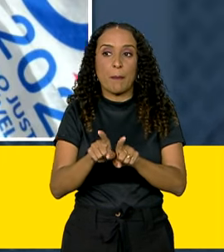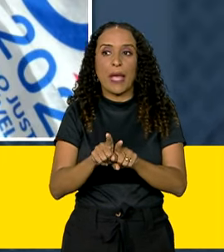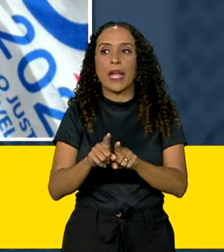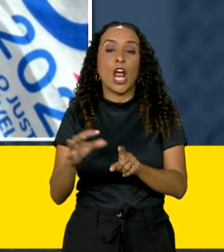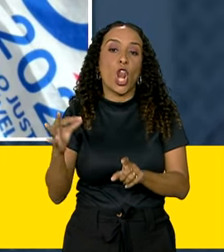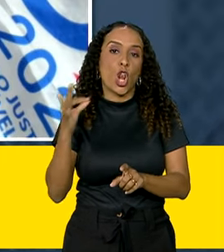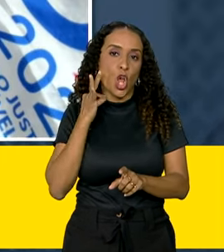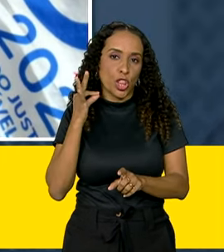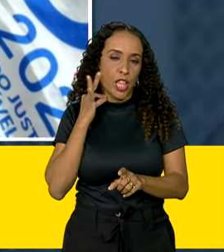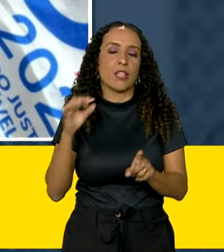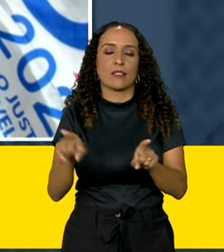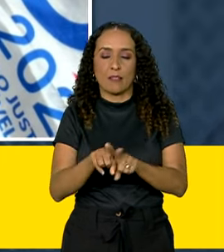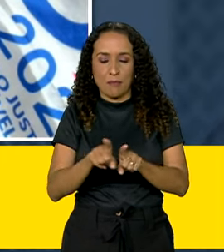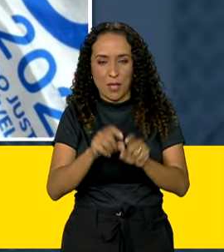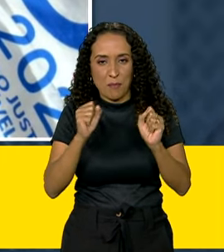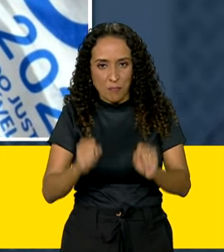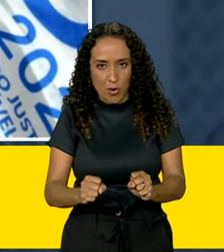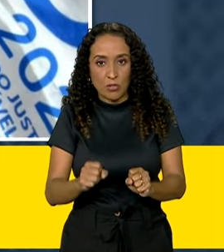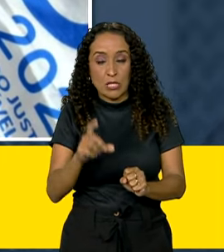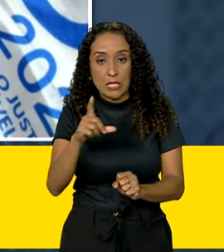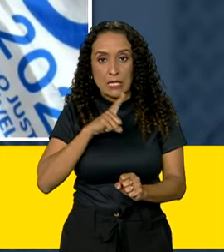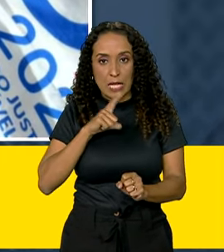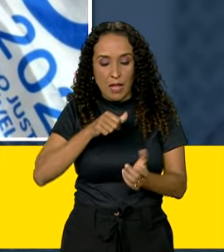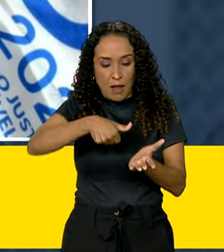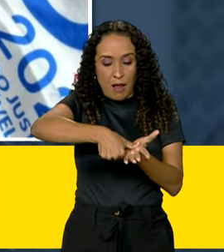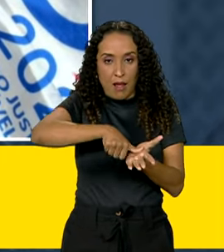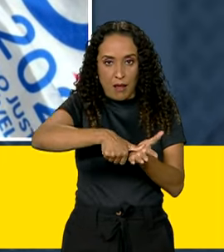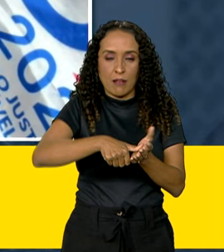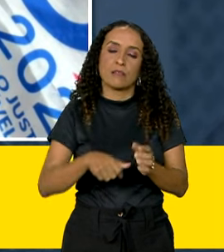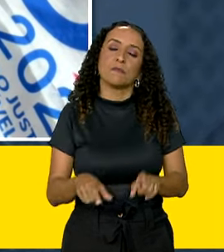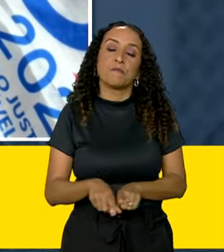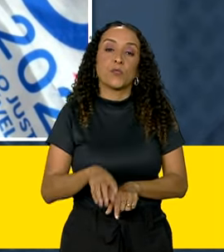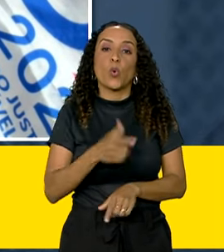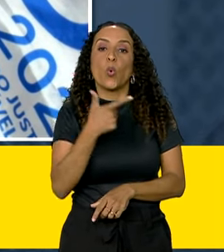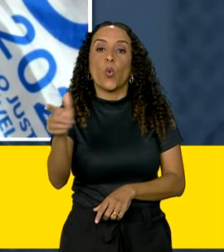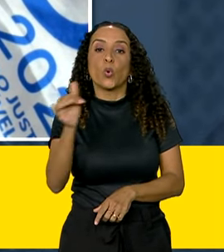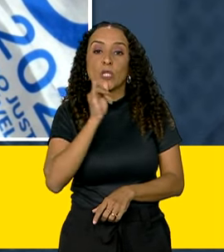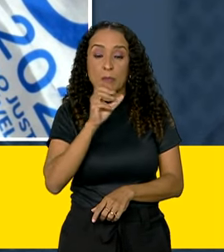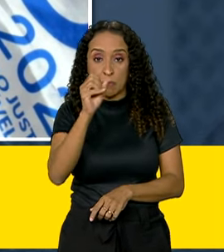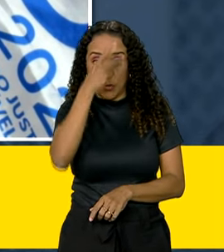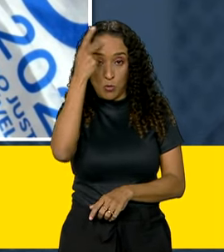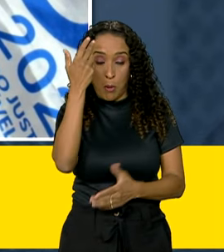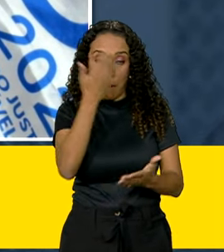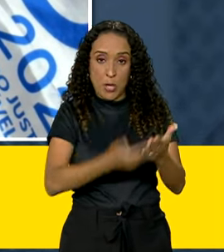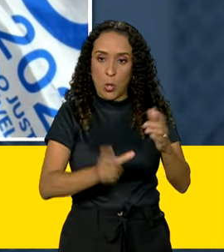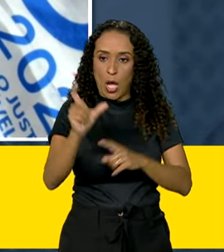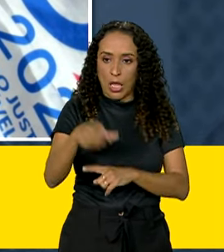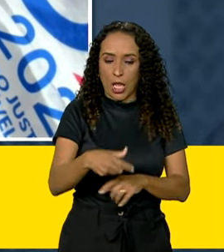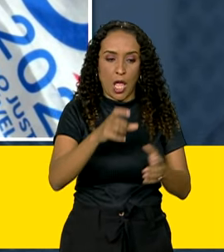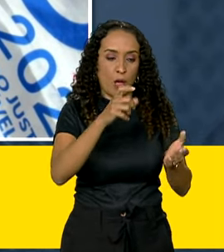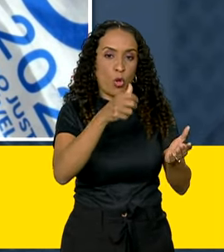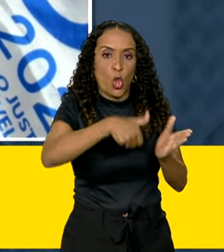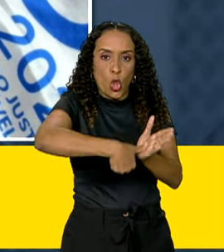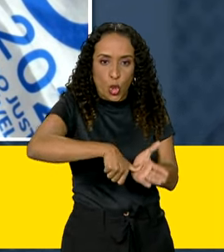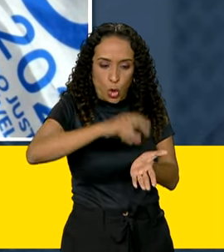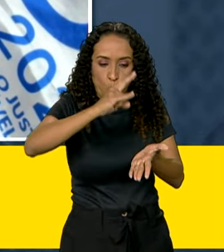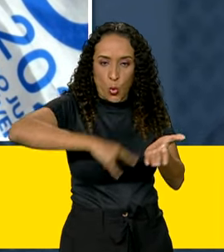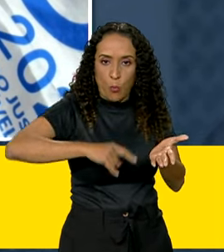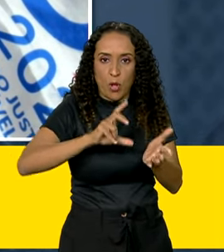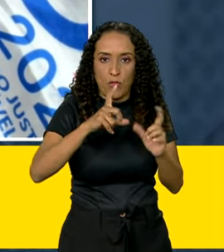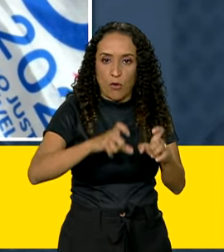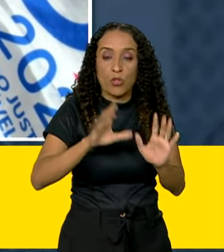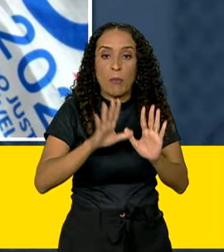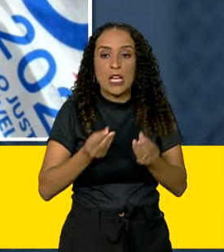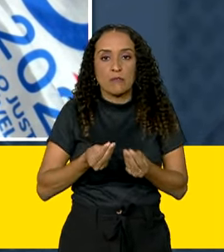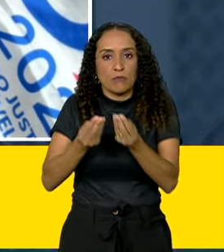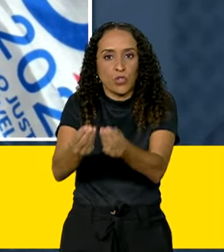que tiverem a máquina da biometria. Um outro exemplo, quem perdeu o cartão, perdeu o documento com foto, mas já